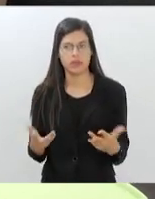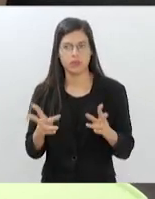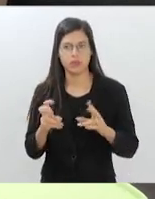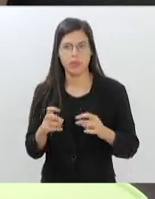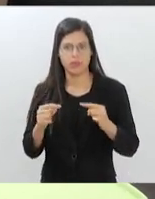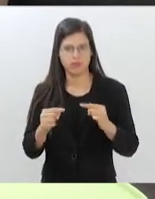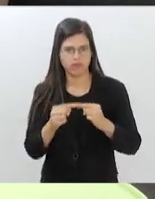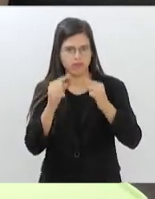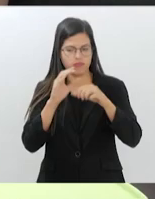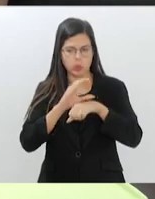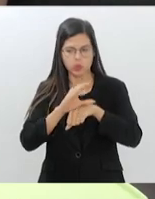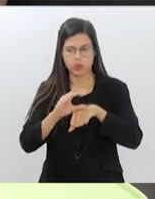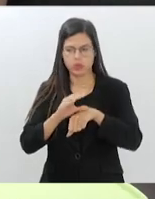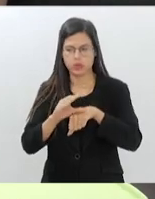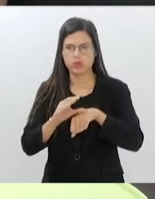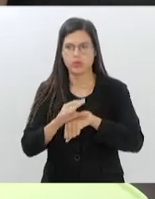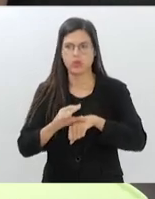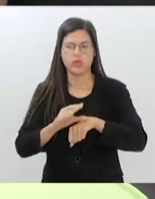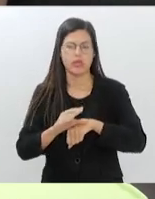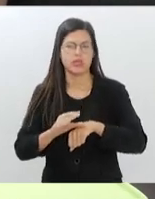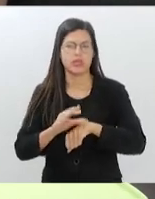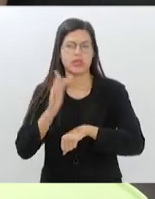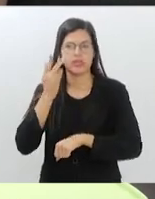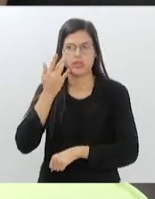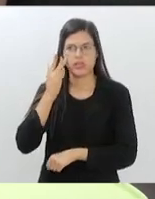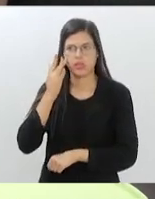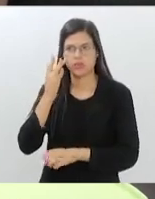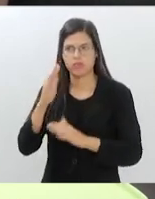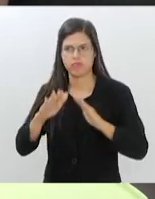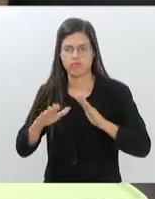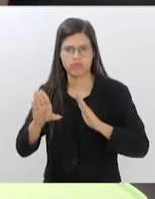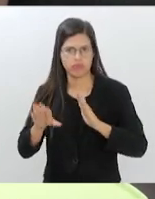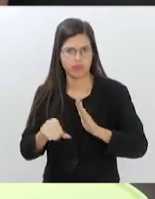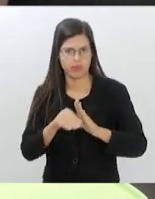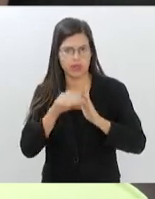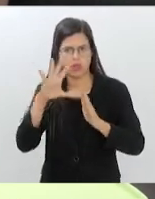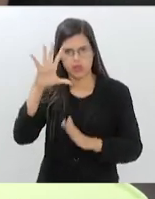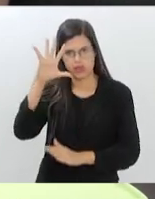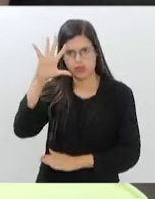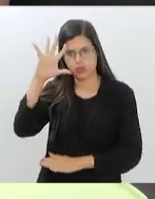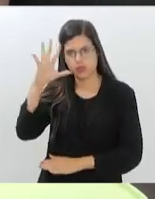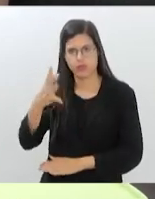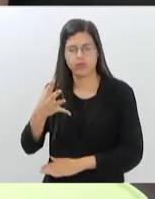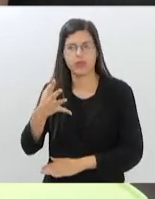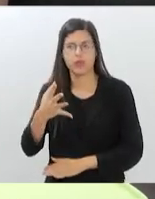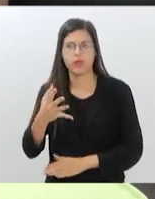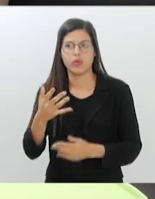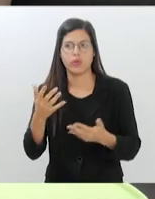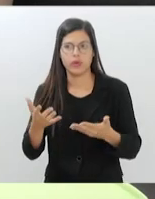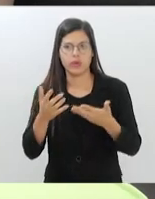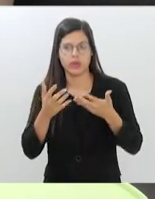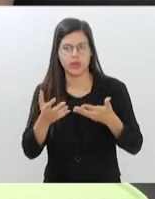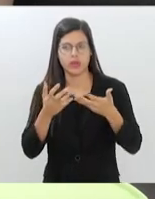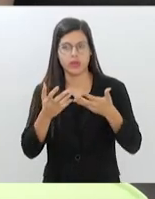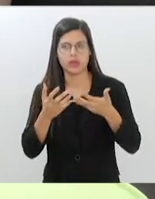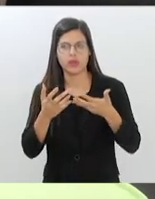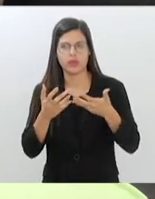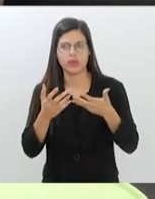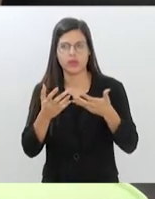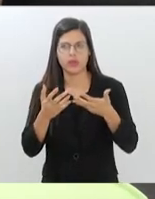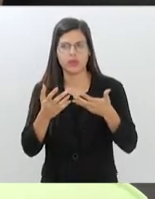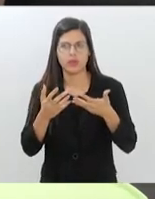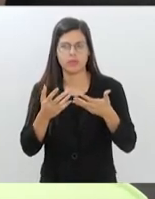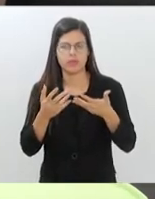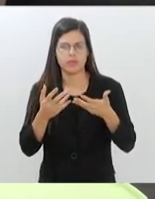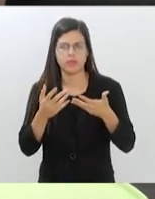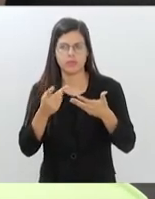constitucionalidade que eu acho que isso daí talvez a emenda tenha resolvido isso tudo Eu queria saudar essa antevisão